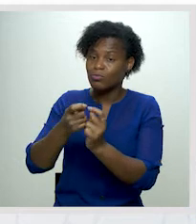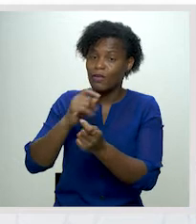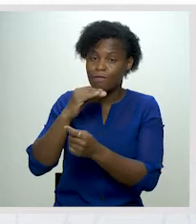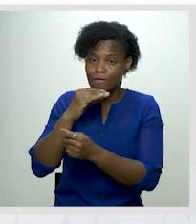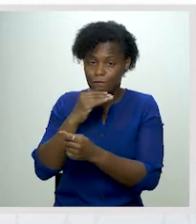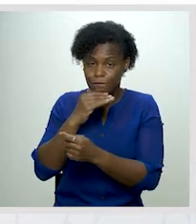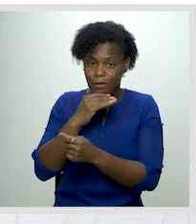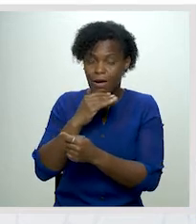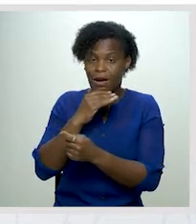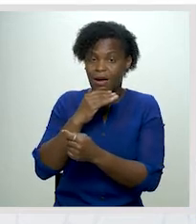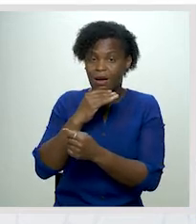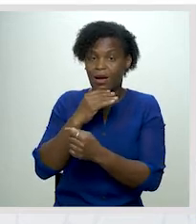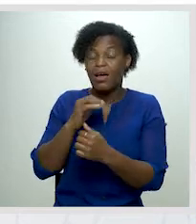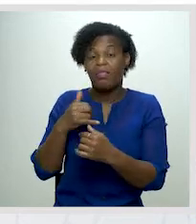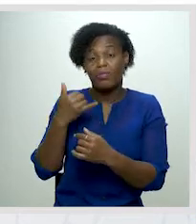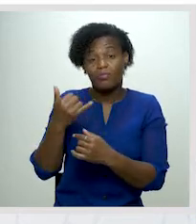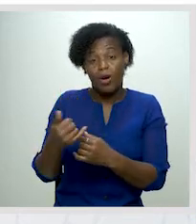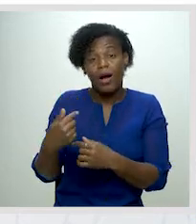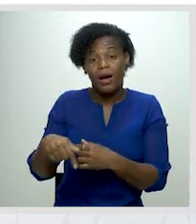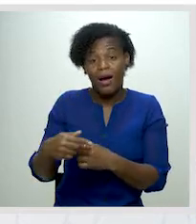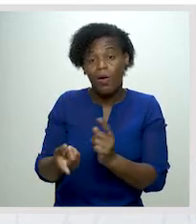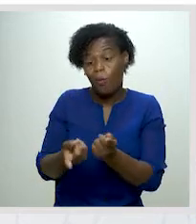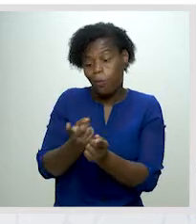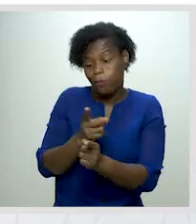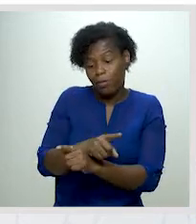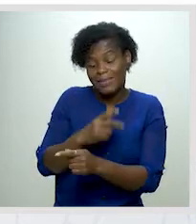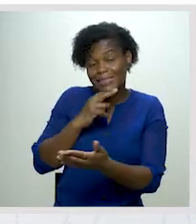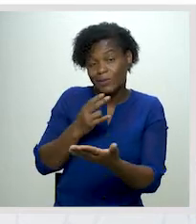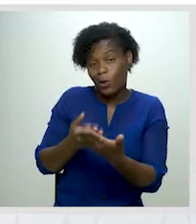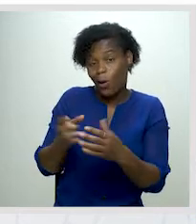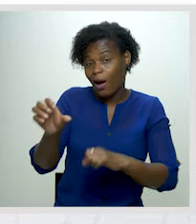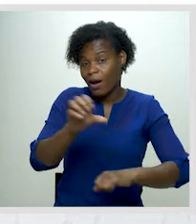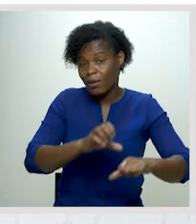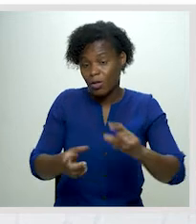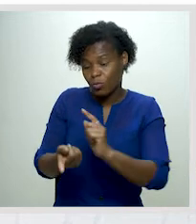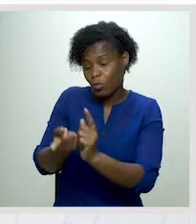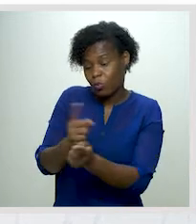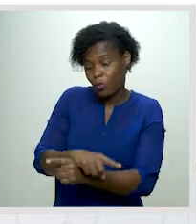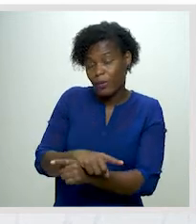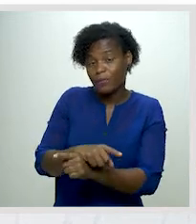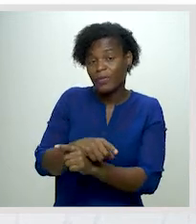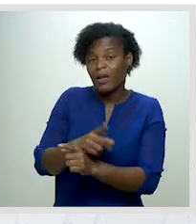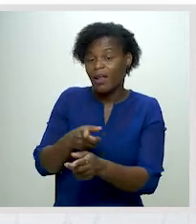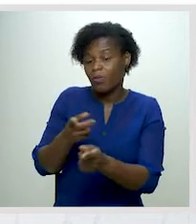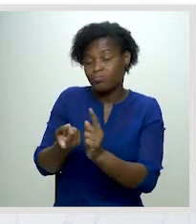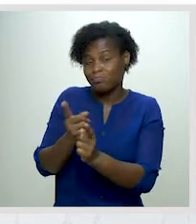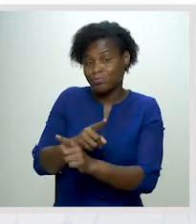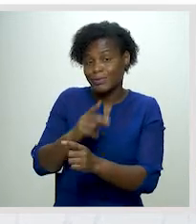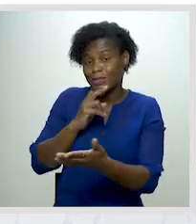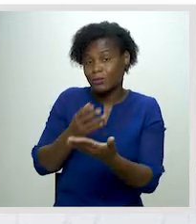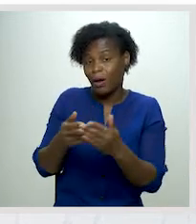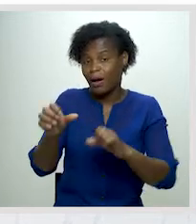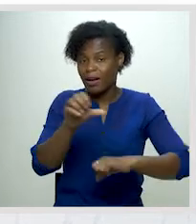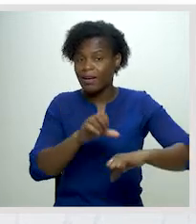Ao arrefecendo juntamente com a Terra, houve contrastes e reações químicas. E estes contrastes e